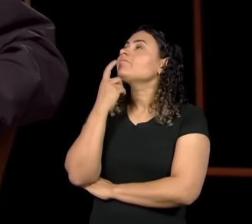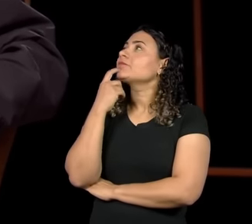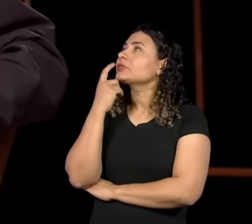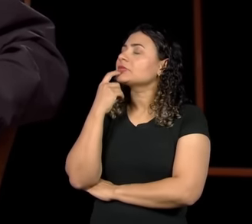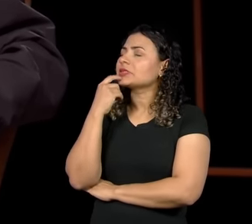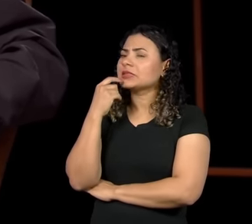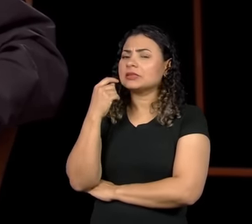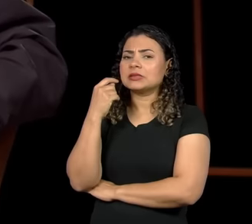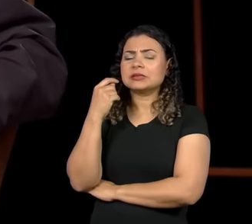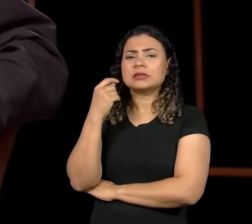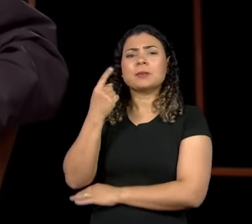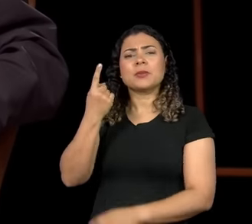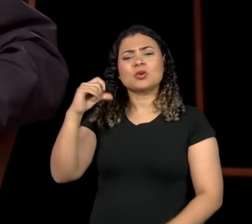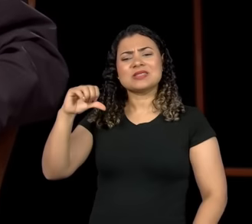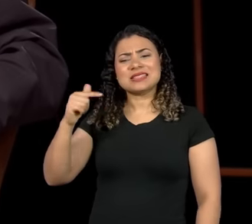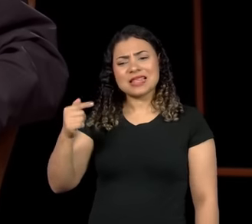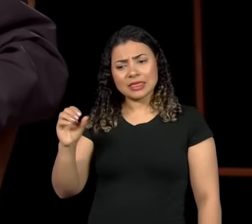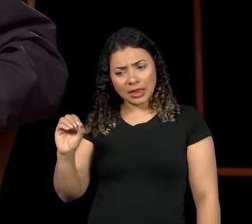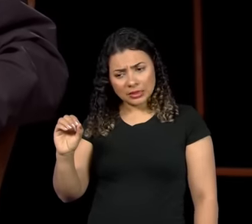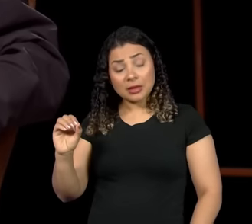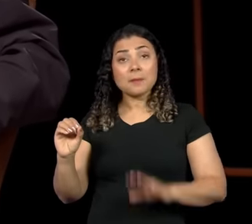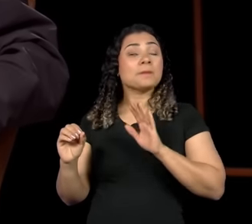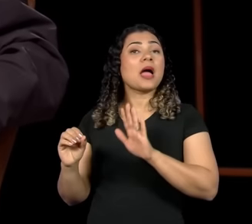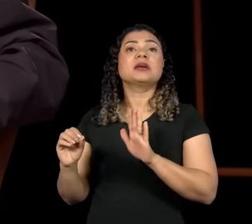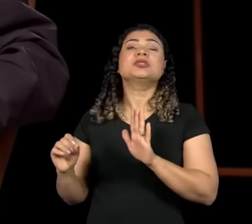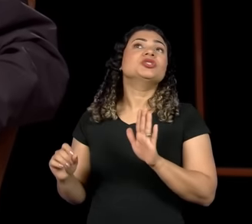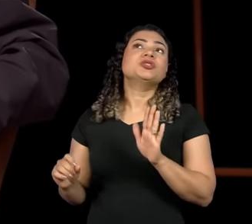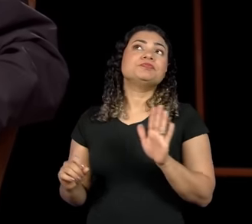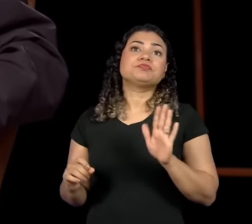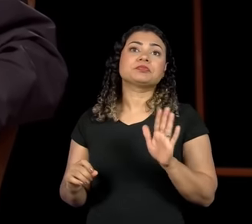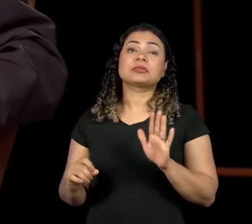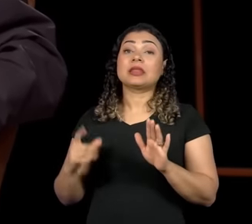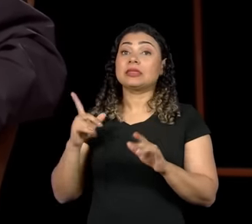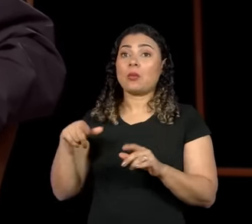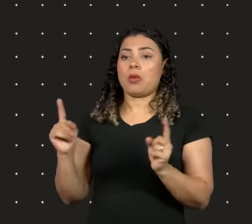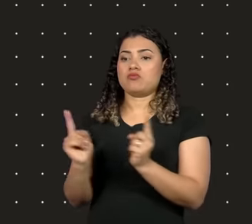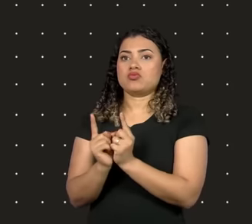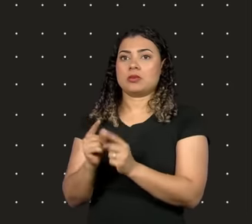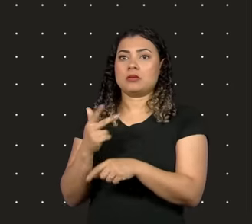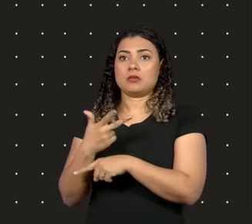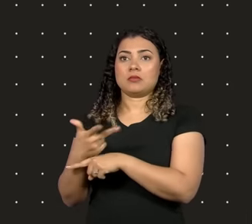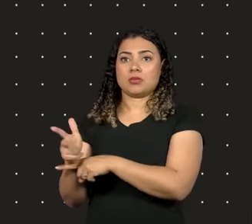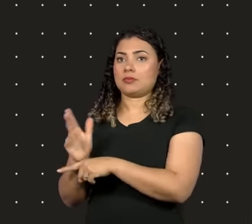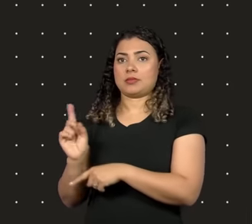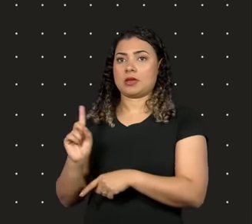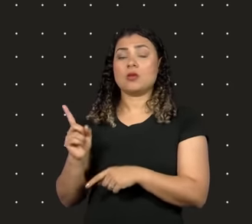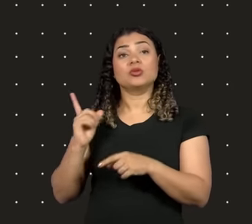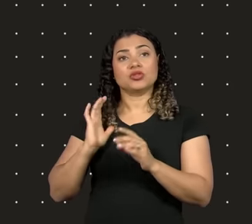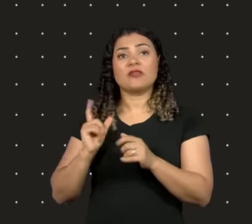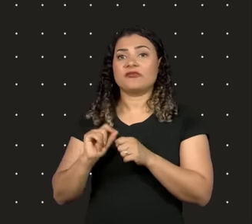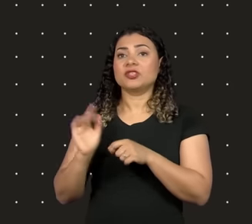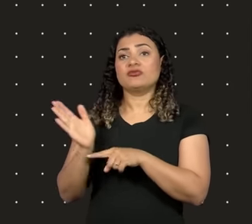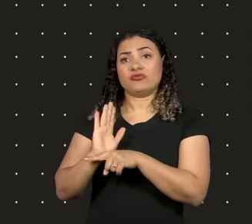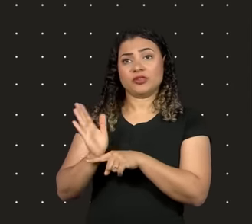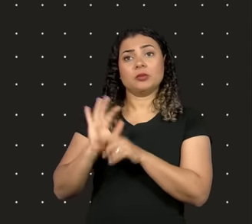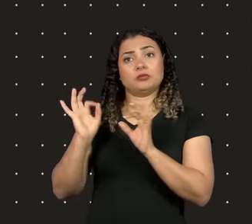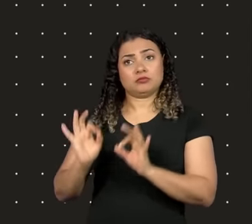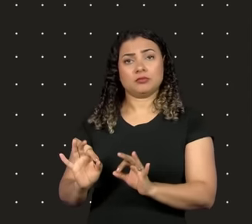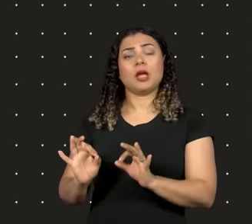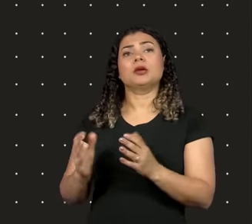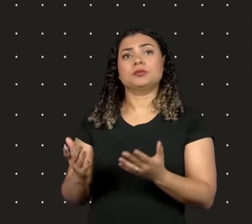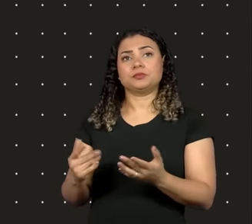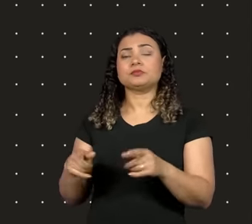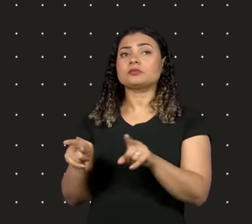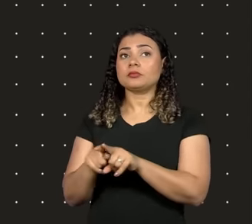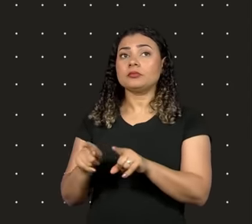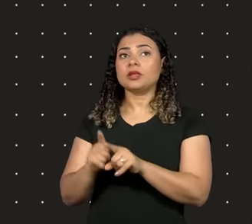anos 70, mas não assim em curta-metragem. Eu já fiz longas mesmo, né? Eu já fiz um